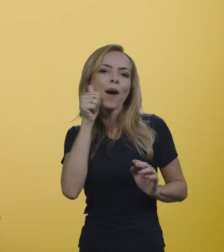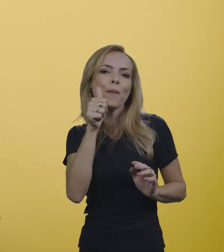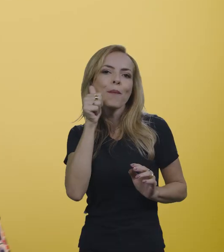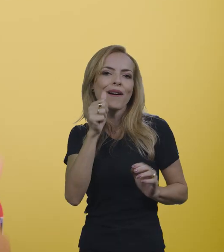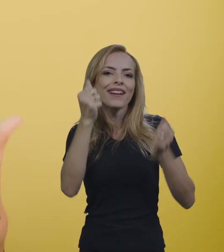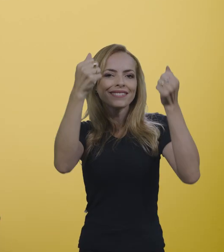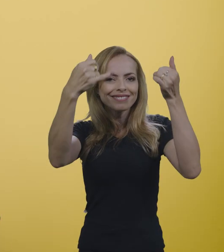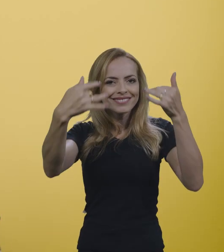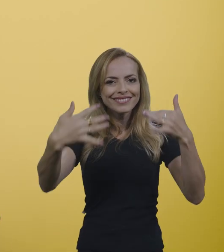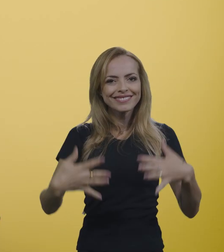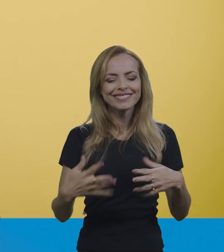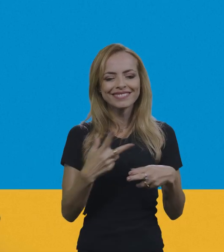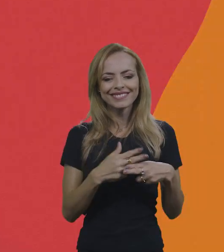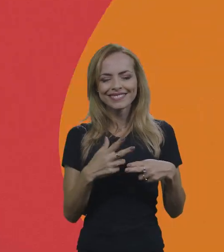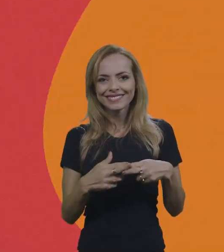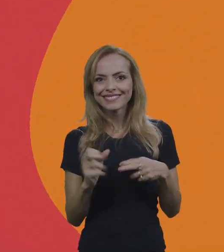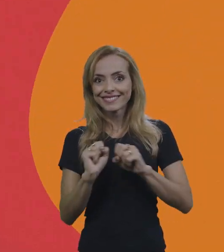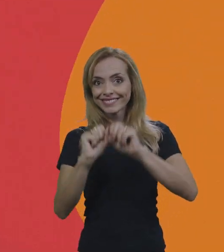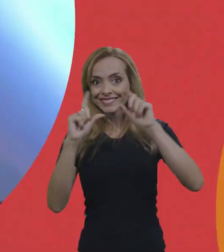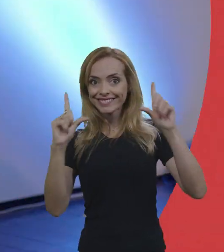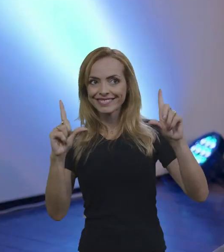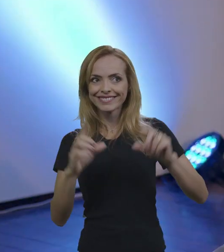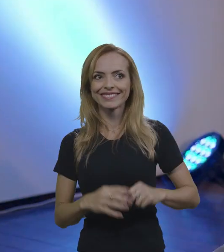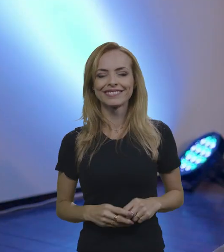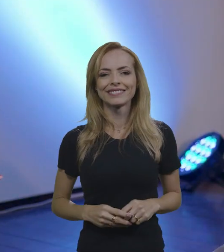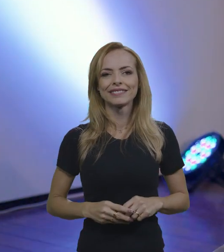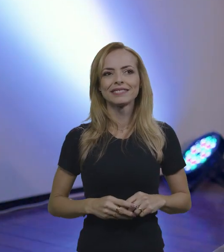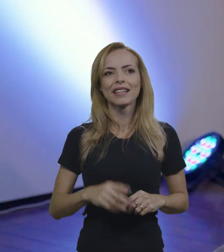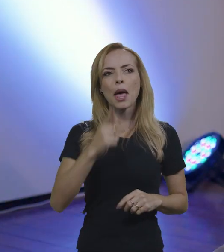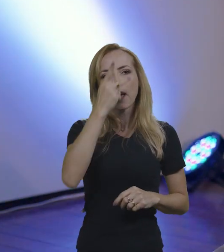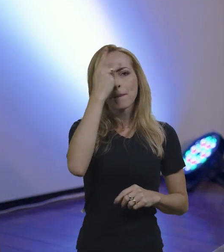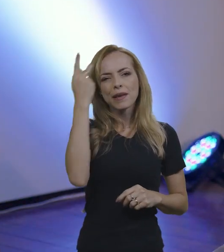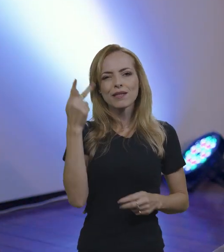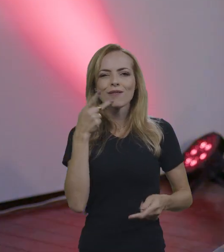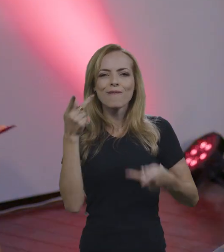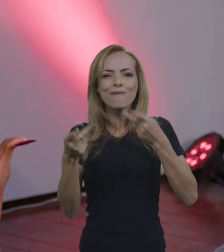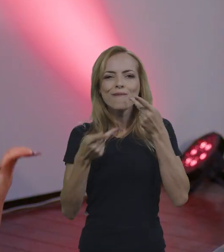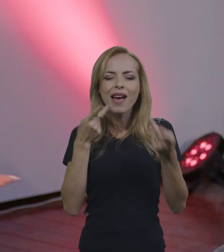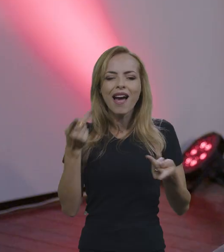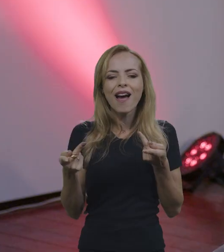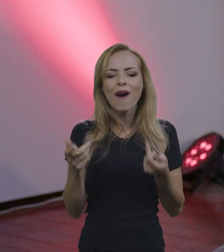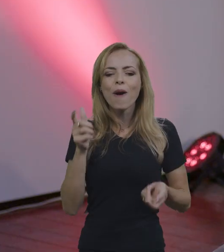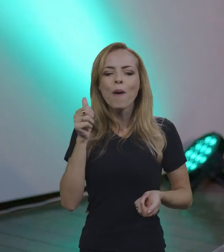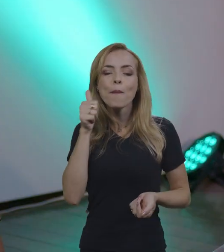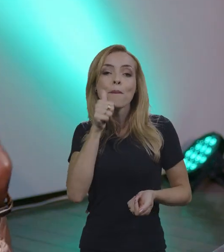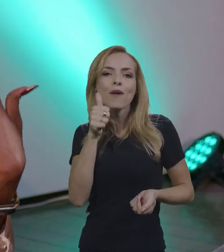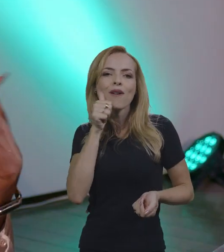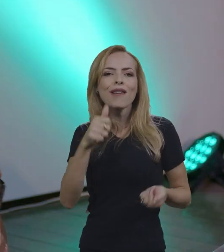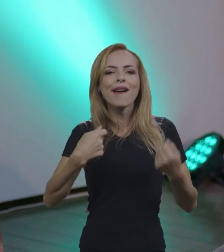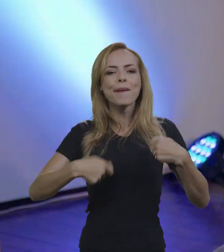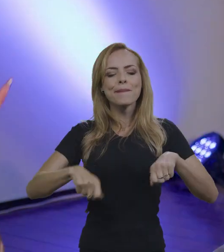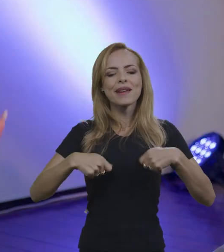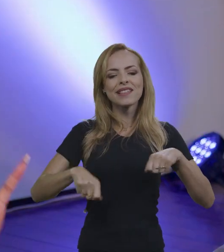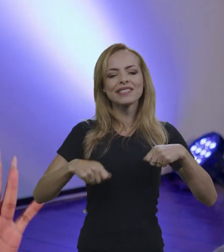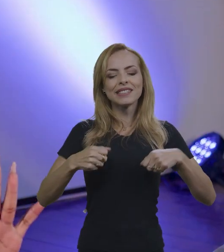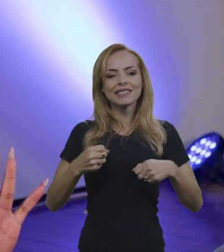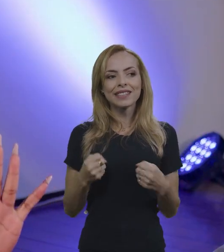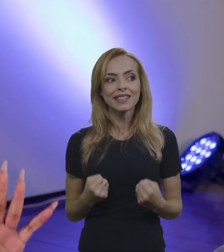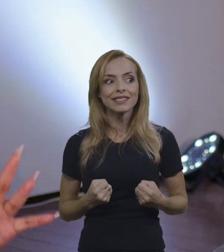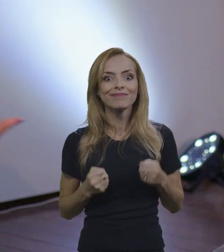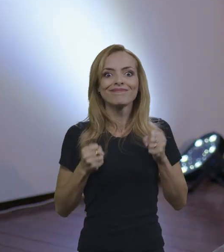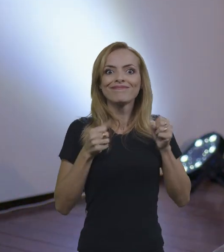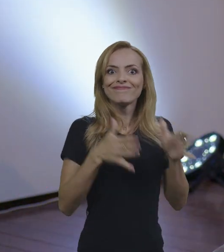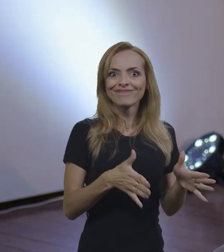que marcaram a nossa temporada. As pessoas falam muito desse posicionamento que as mulheres têm que ter Não, você não tem que